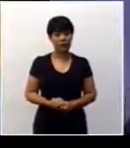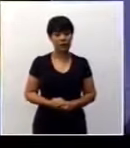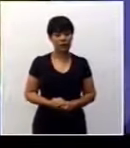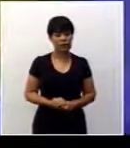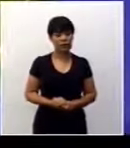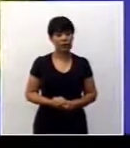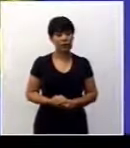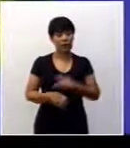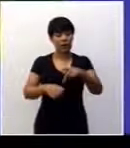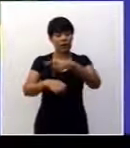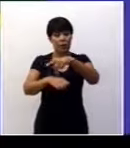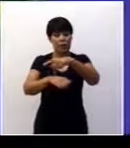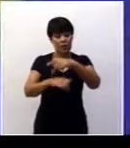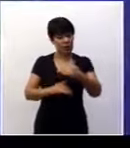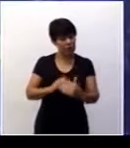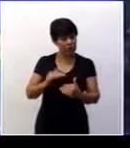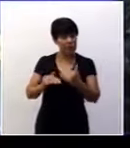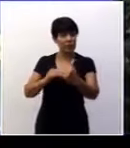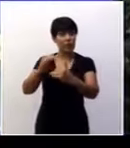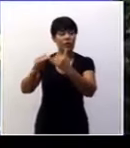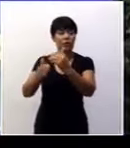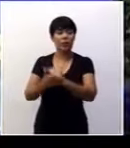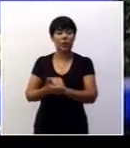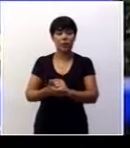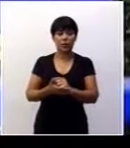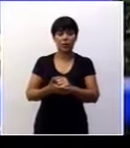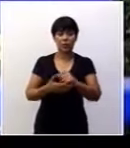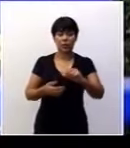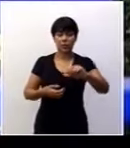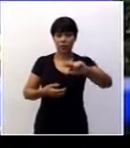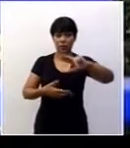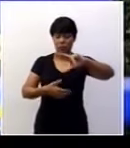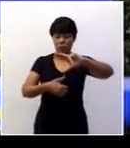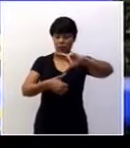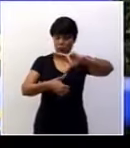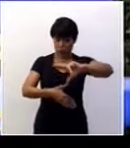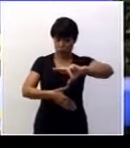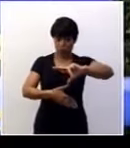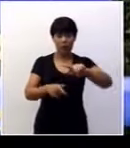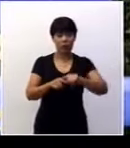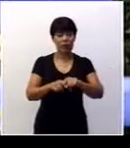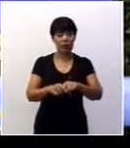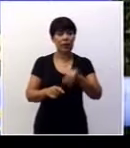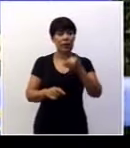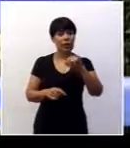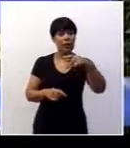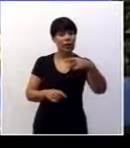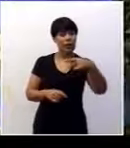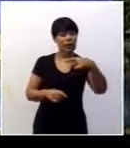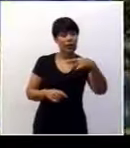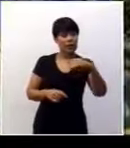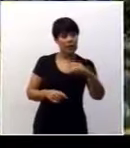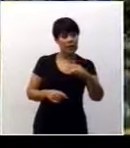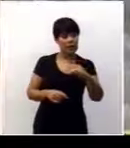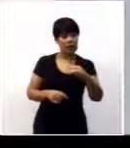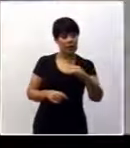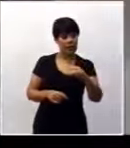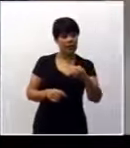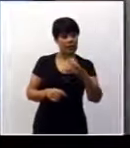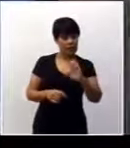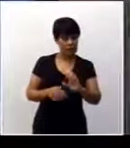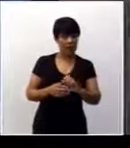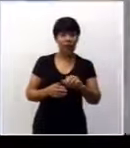Entre as nações em desenvolvimento, no Hemisfério Sul, o INPE, Instituto Nacional de Pesquisas Espaciais, órgão do Ministério da